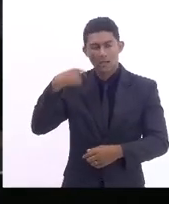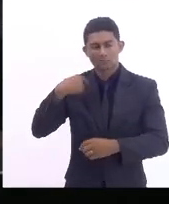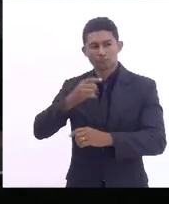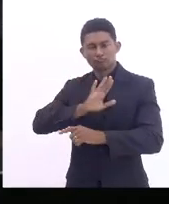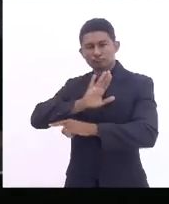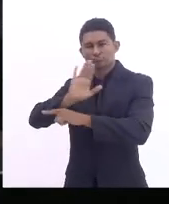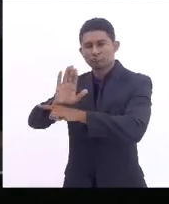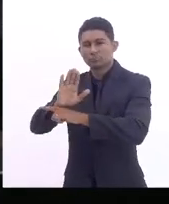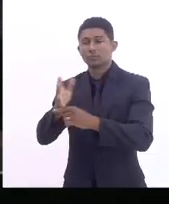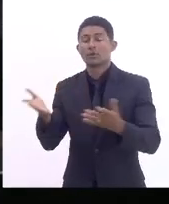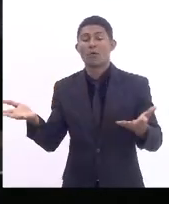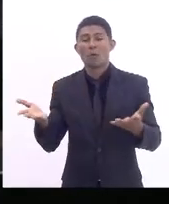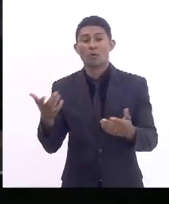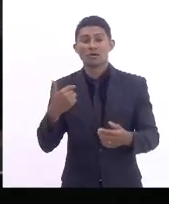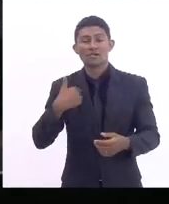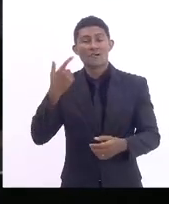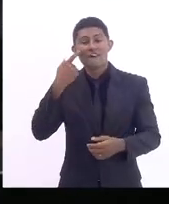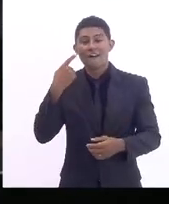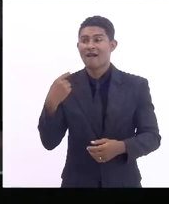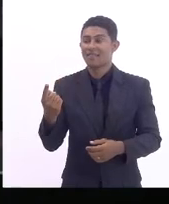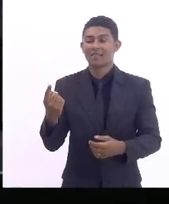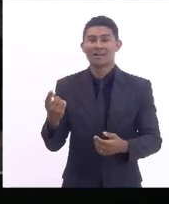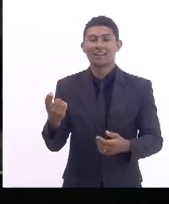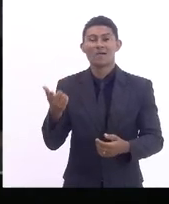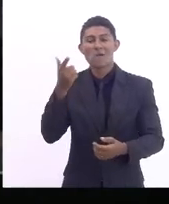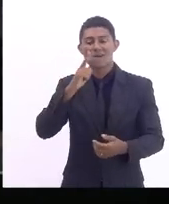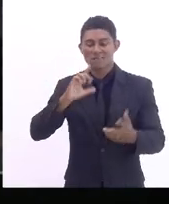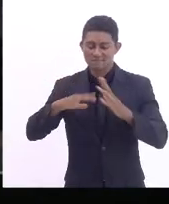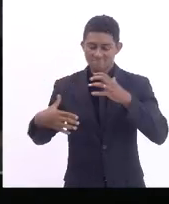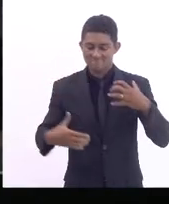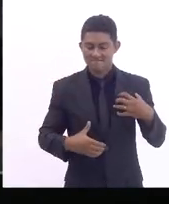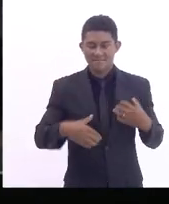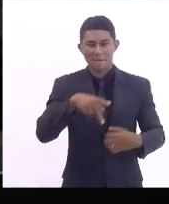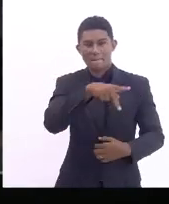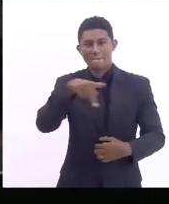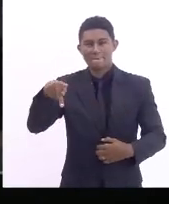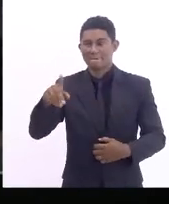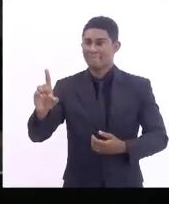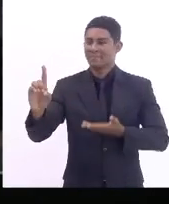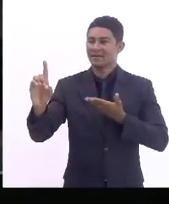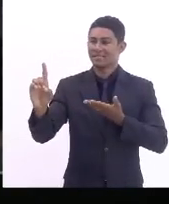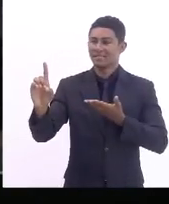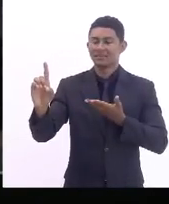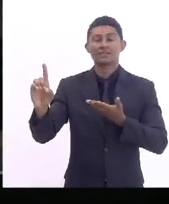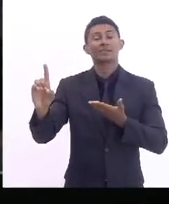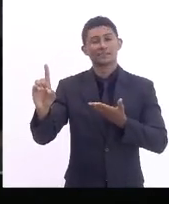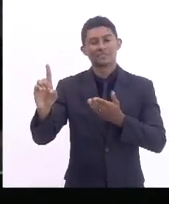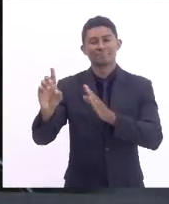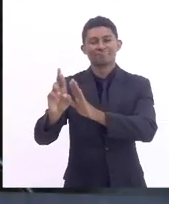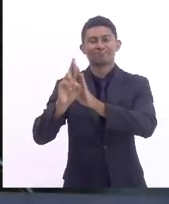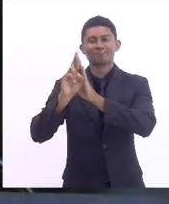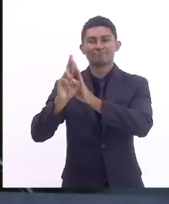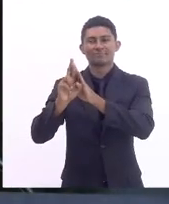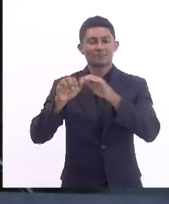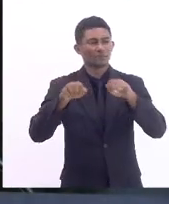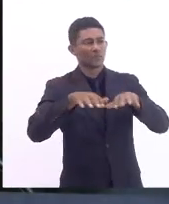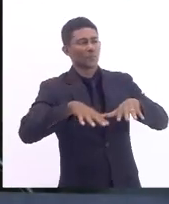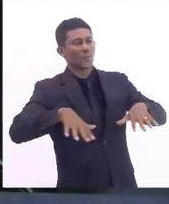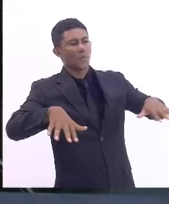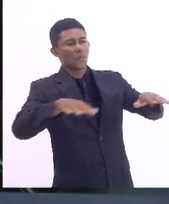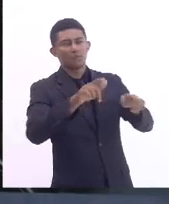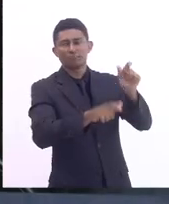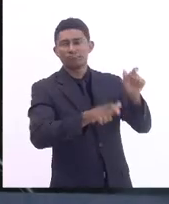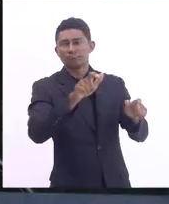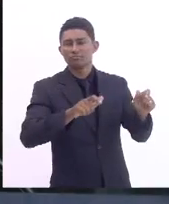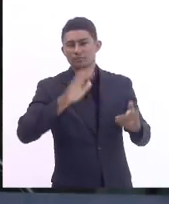e hoje ver a consolidação desse ato Gilberto representa o quanto você é ganha Confiança dos técnicos